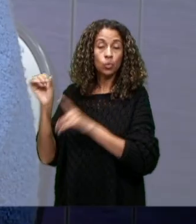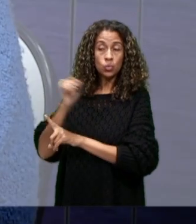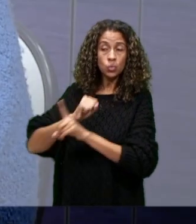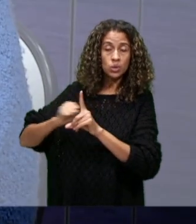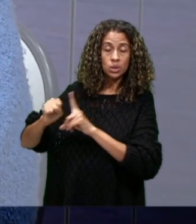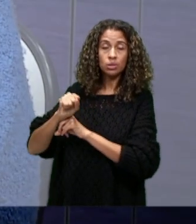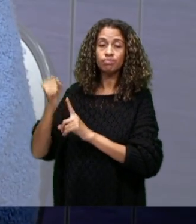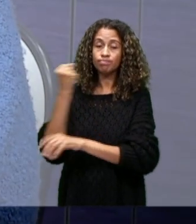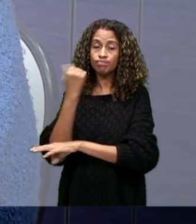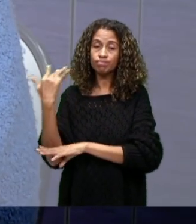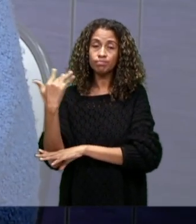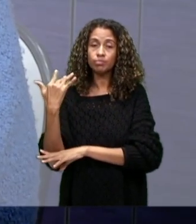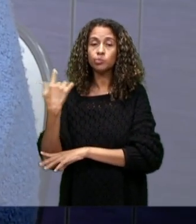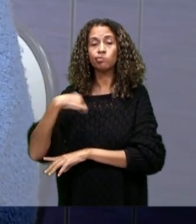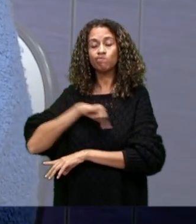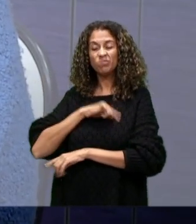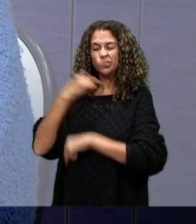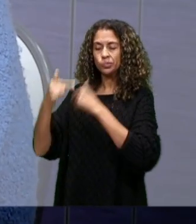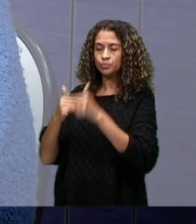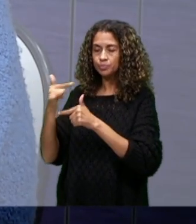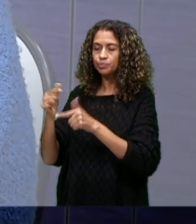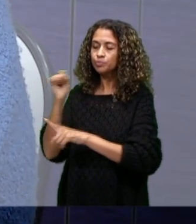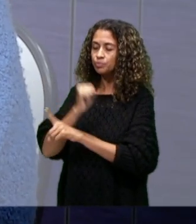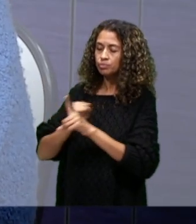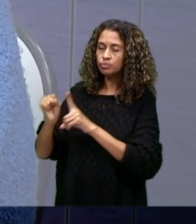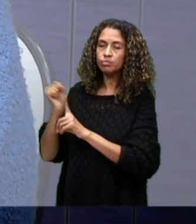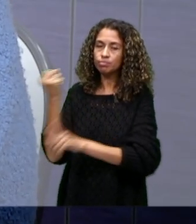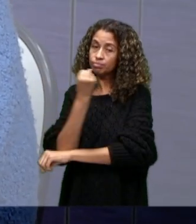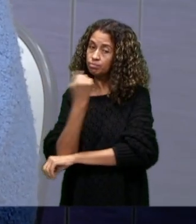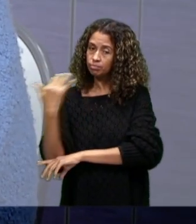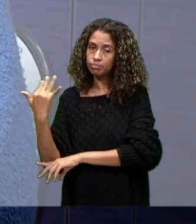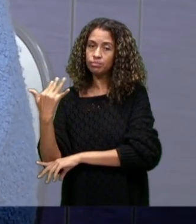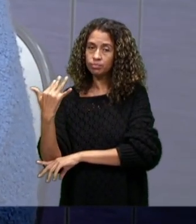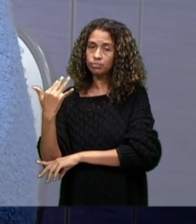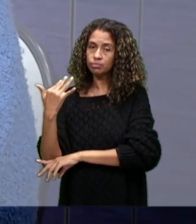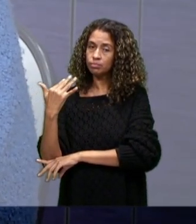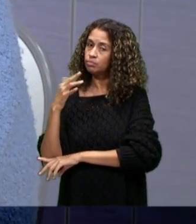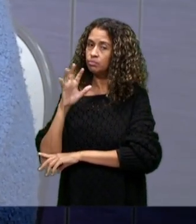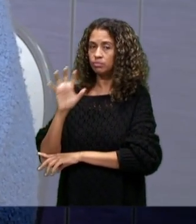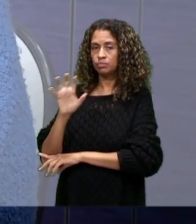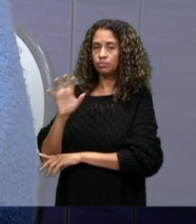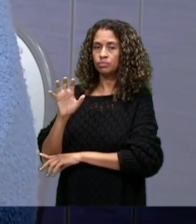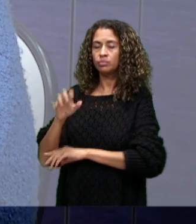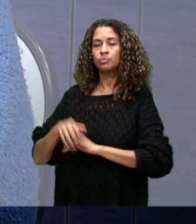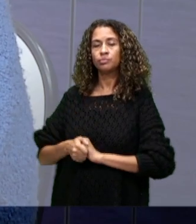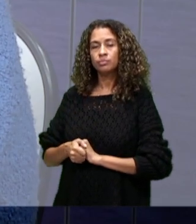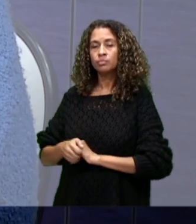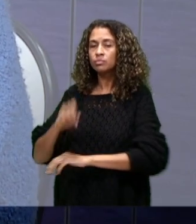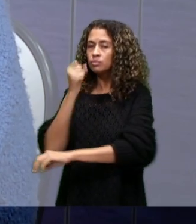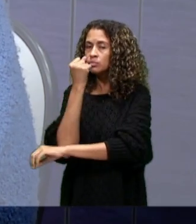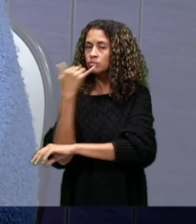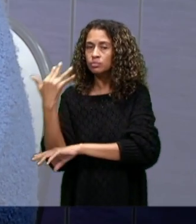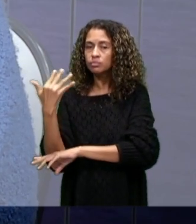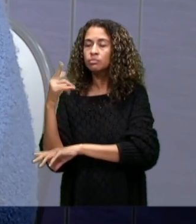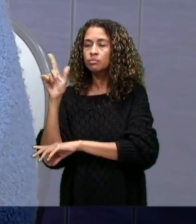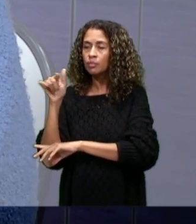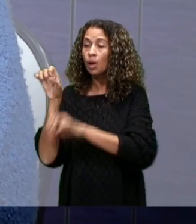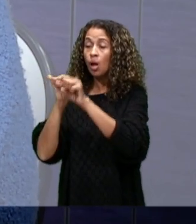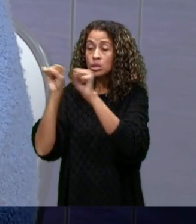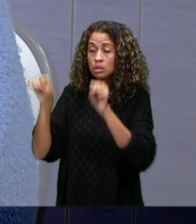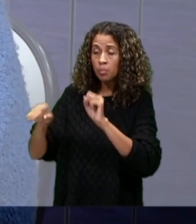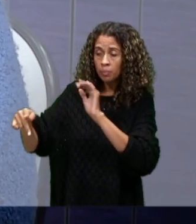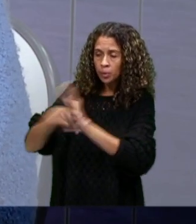gente trabalha o socioambiental. E é isso, o ambiente é um sistema